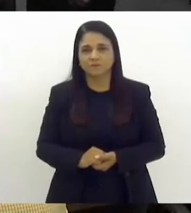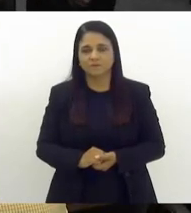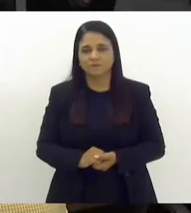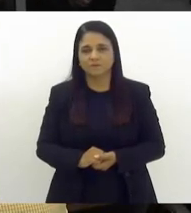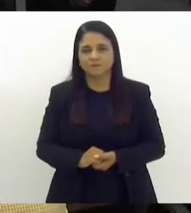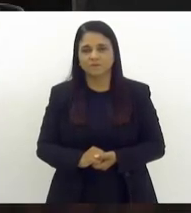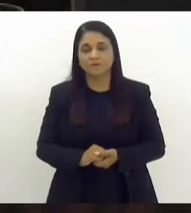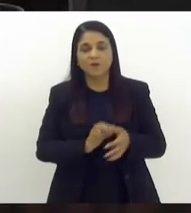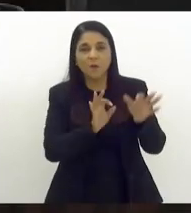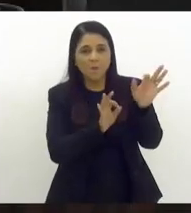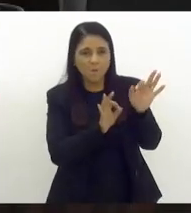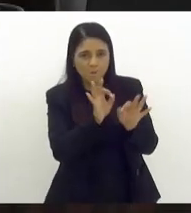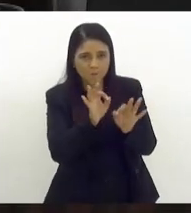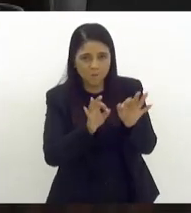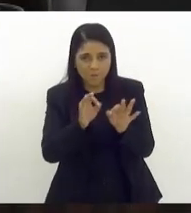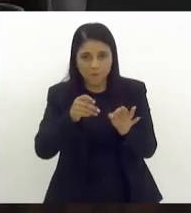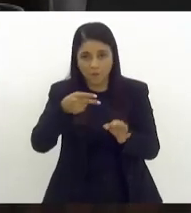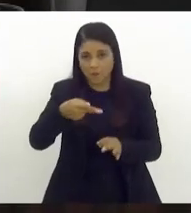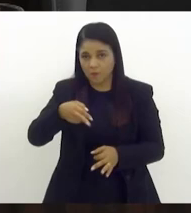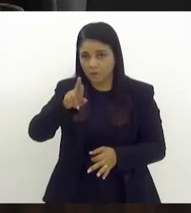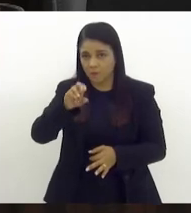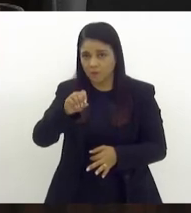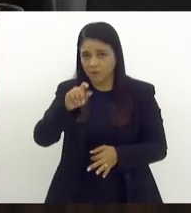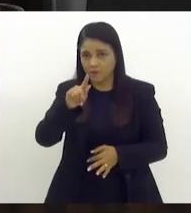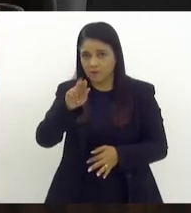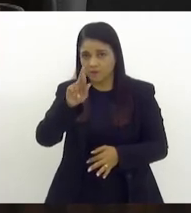Programa que institui a Lei